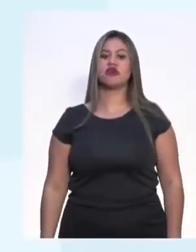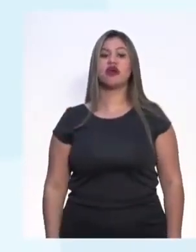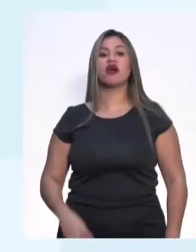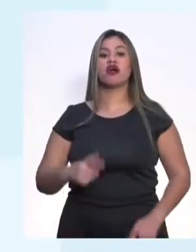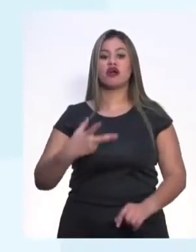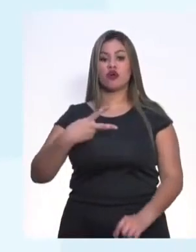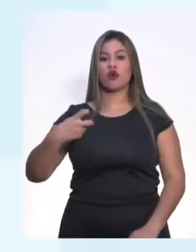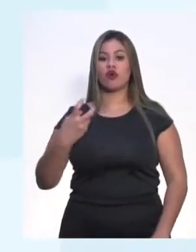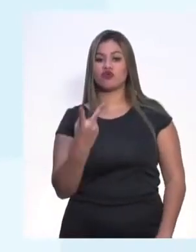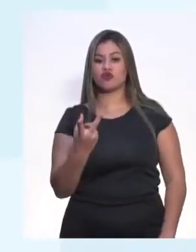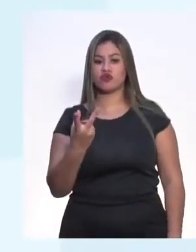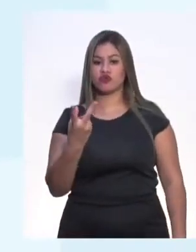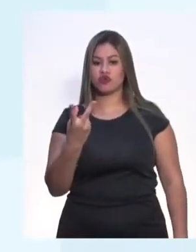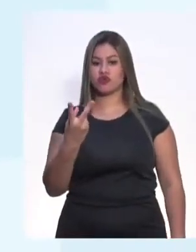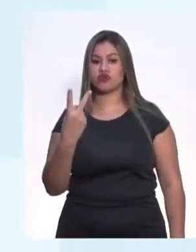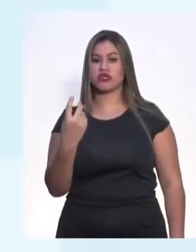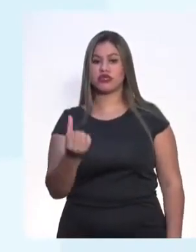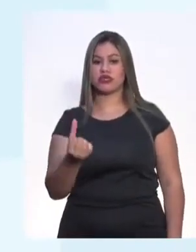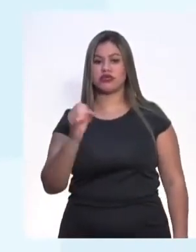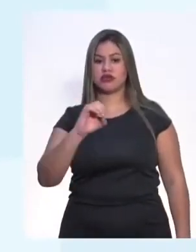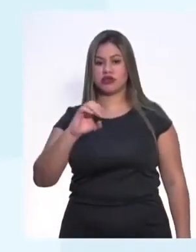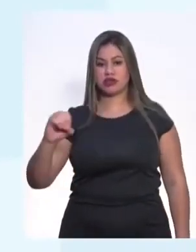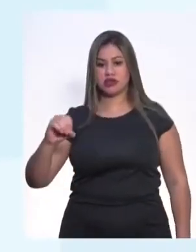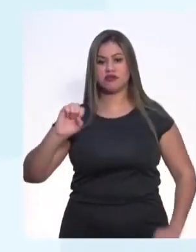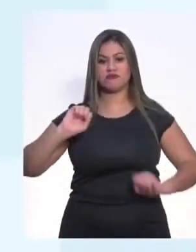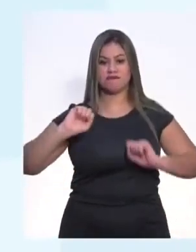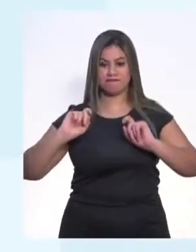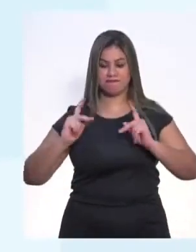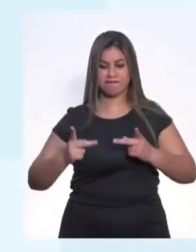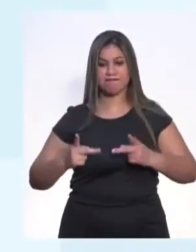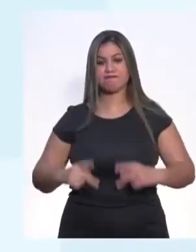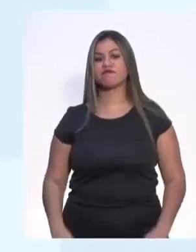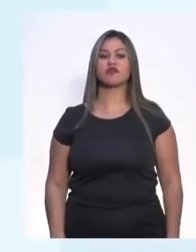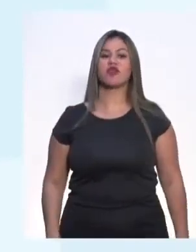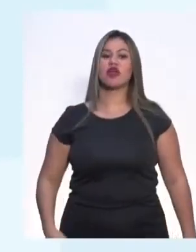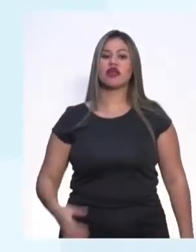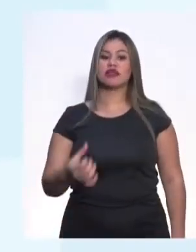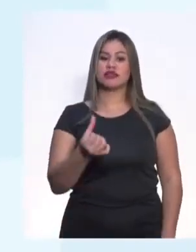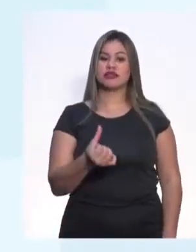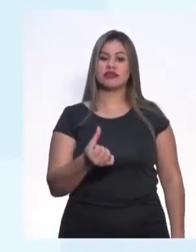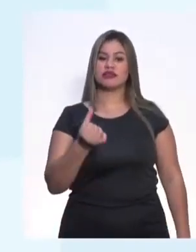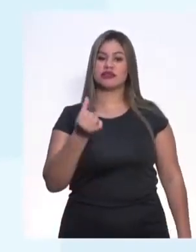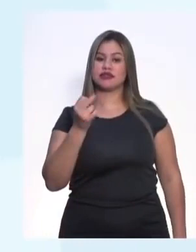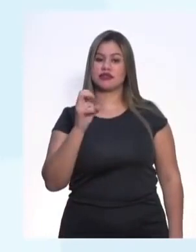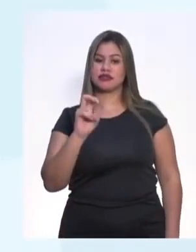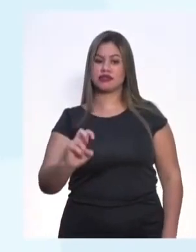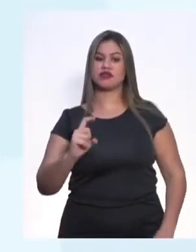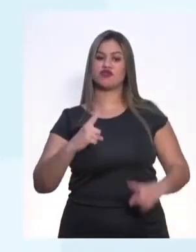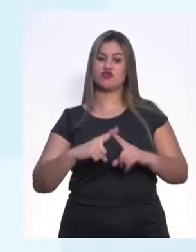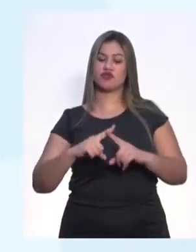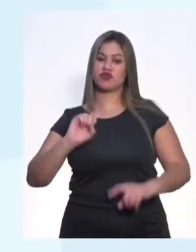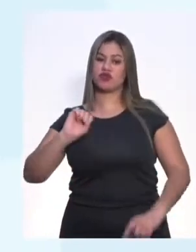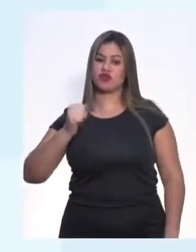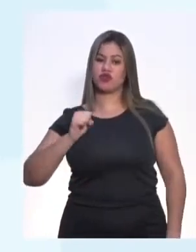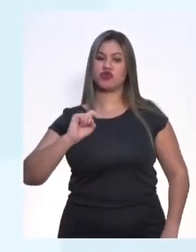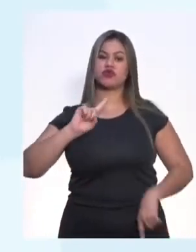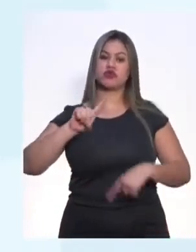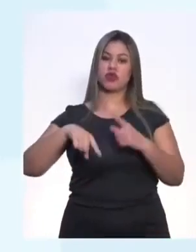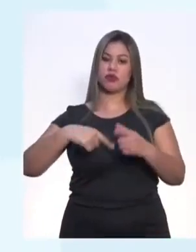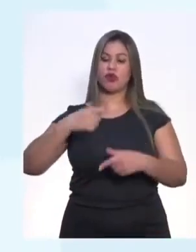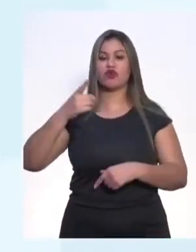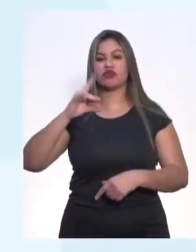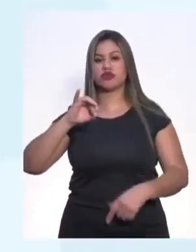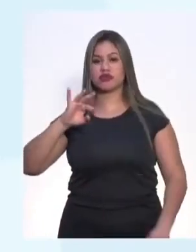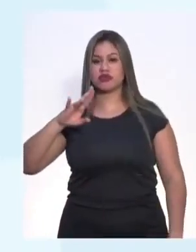a 2.600. Tudo bem até aqui? Vou fazer 65 vezes 8 para depois fazer a distributiva com x menos